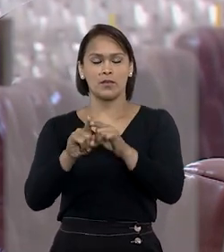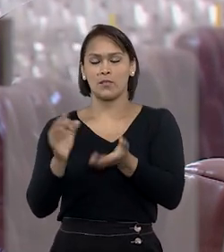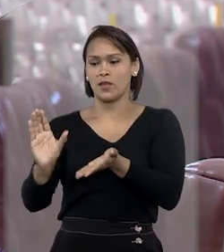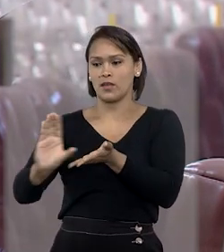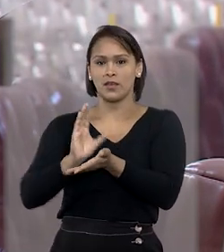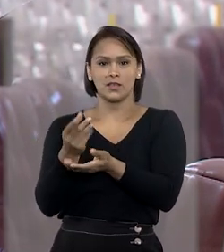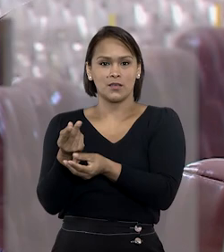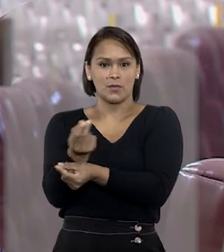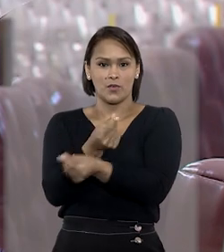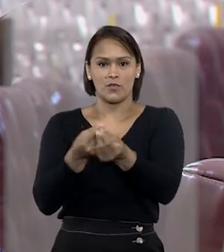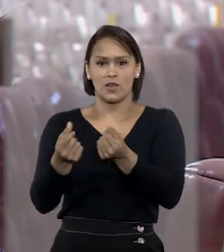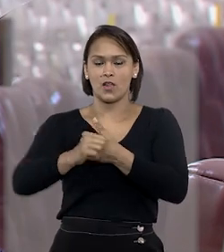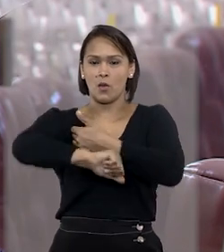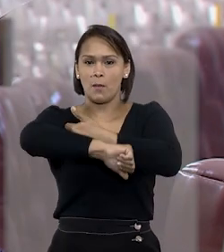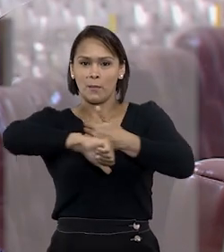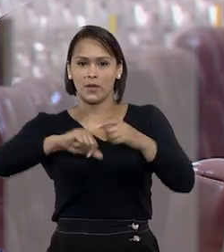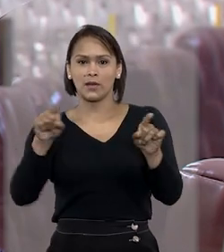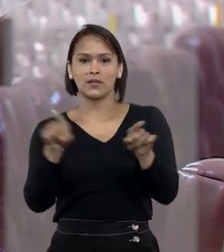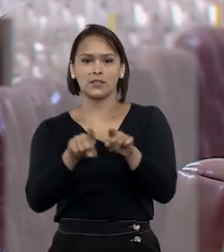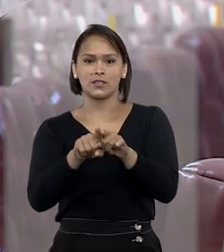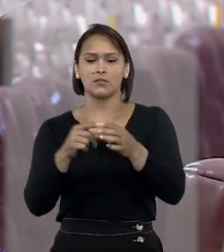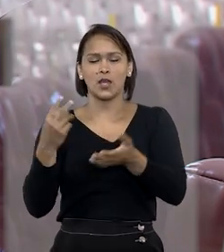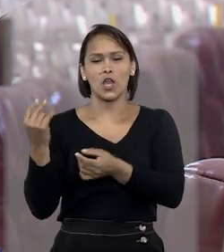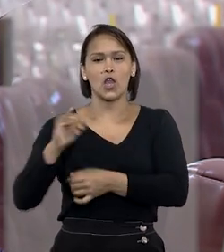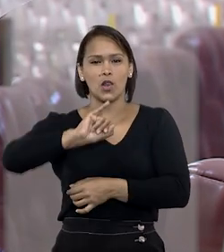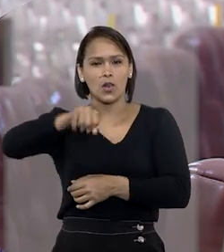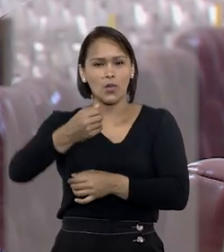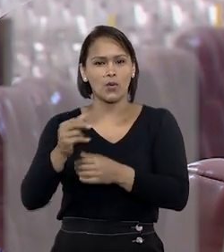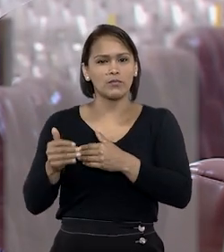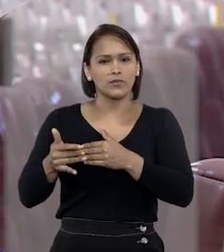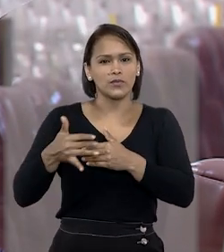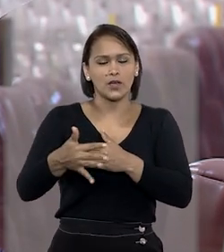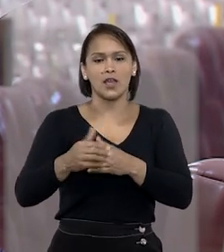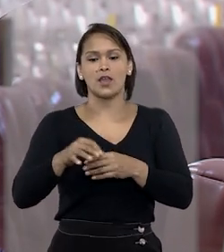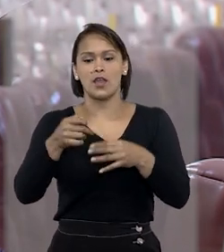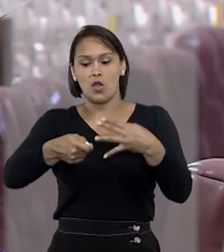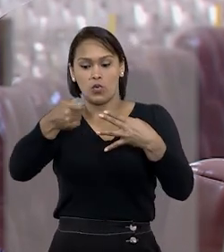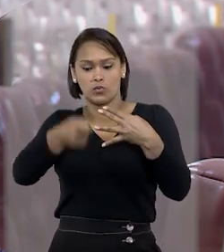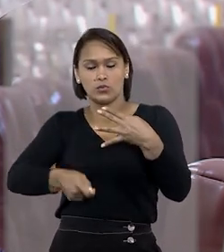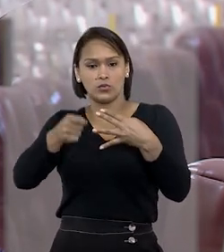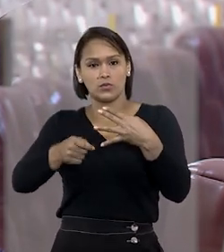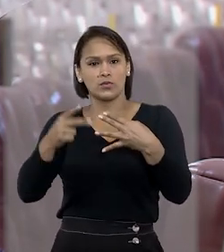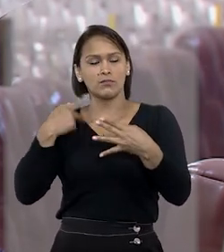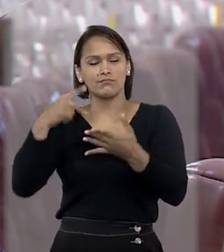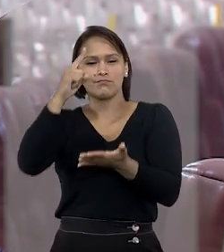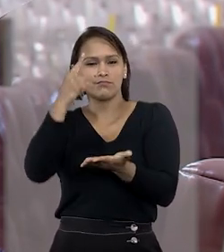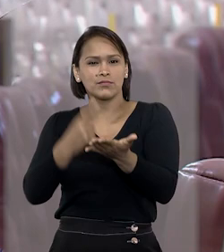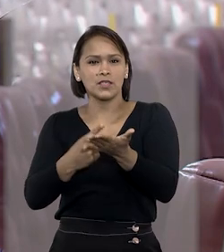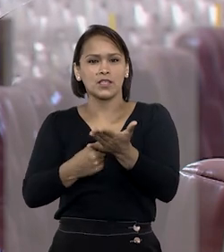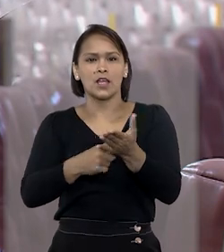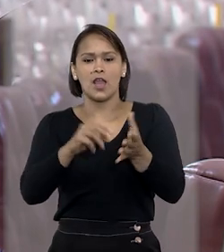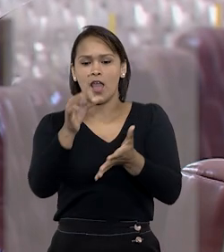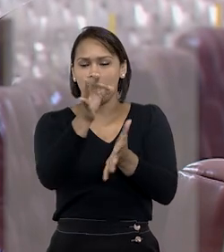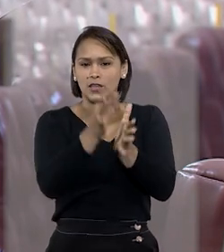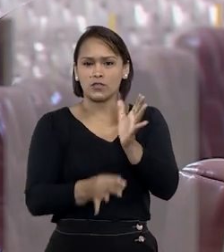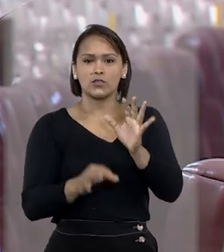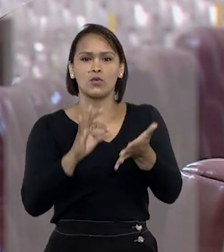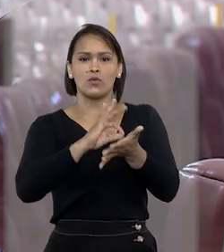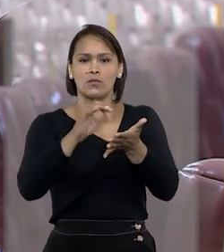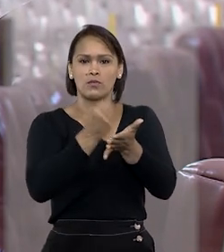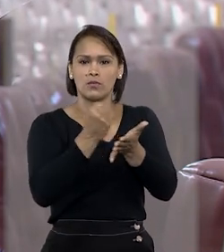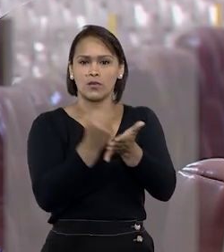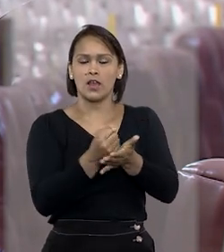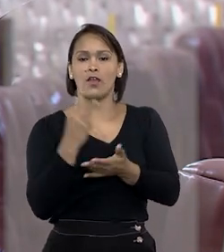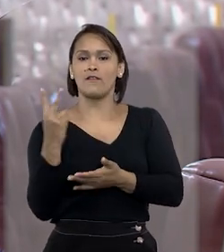e a indenização de Perdas e Danos e de lucros cessantes o juiz de primeiro grau determinou a resolução do contrato EA